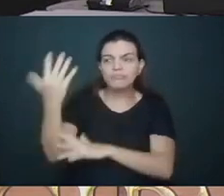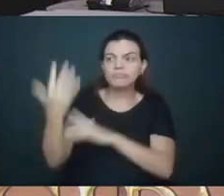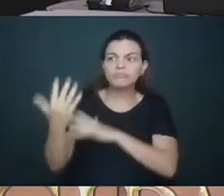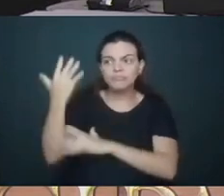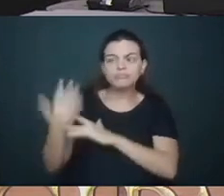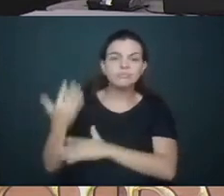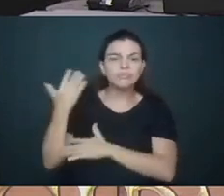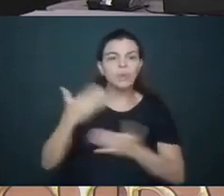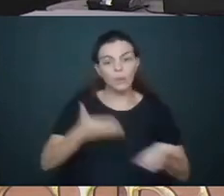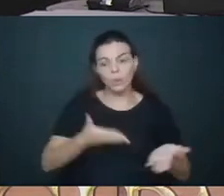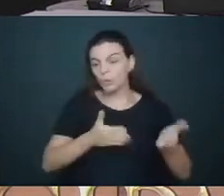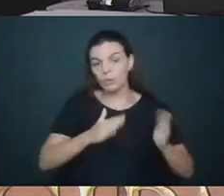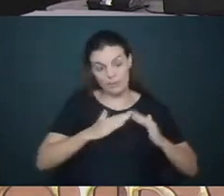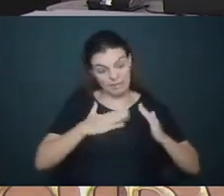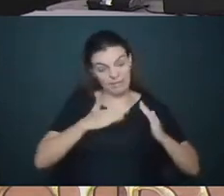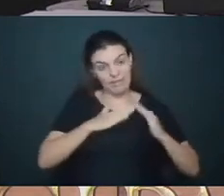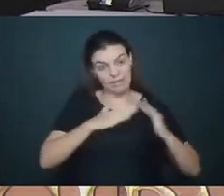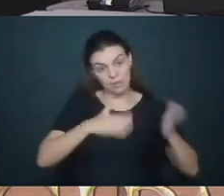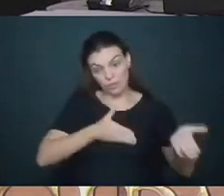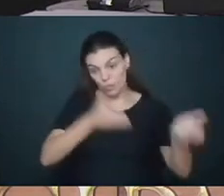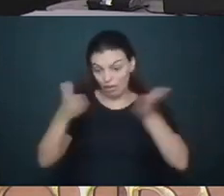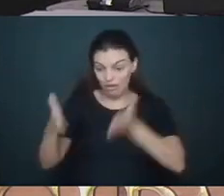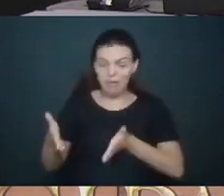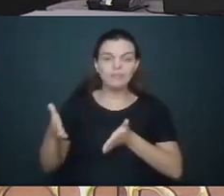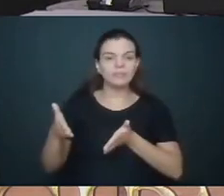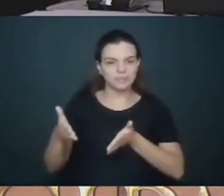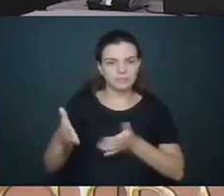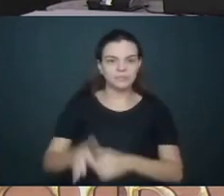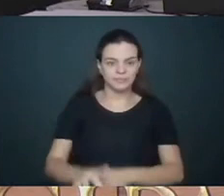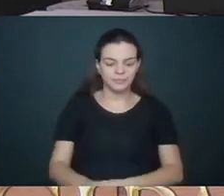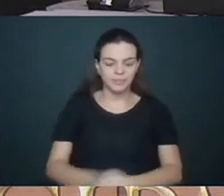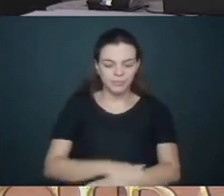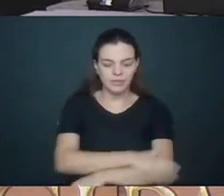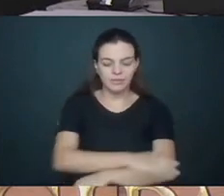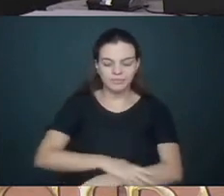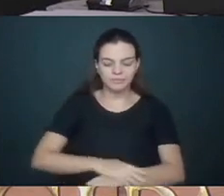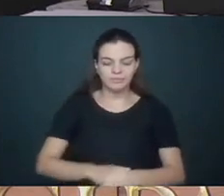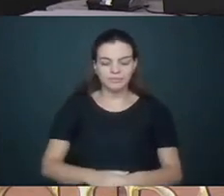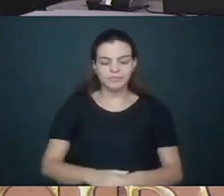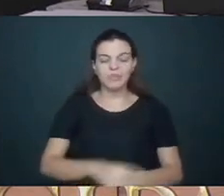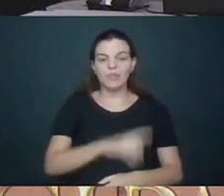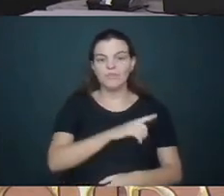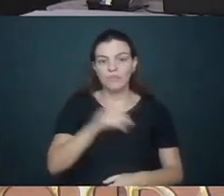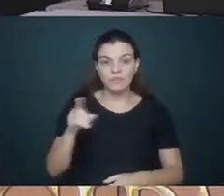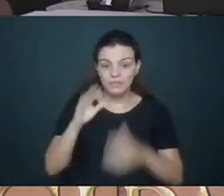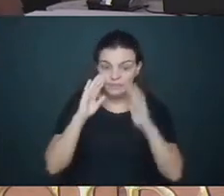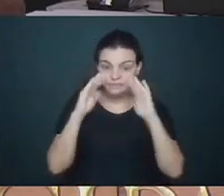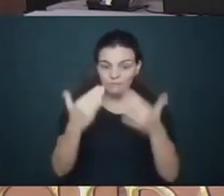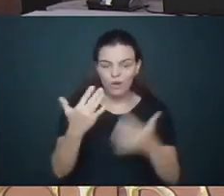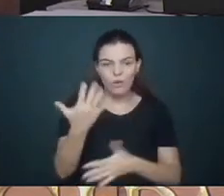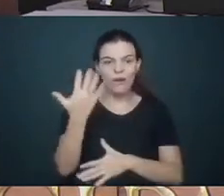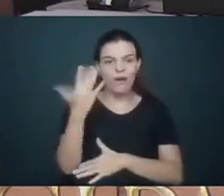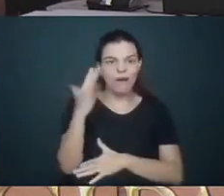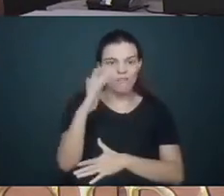Queridos vereadores e vereadoras, vocês se dediquem à araucária e eu garanto uma coisa a vocês. Vocês, depois